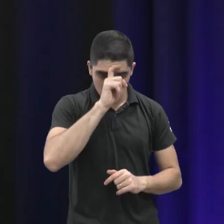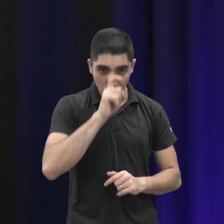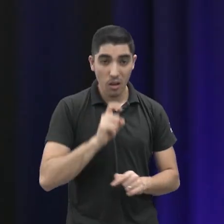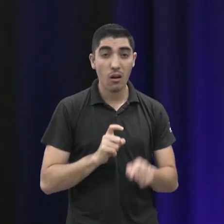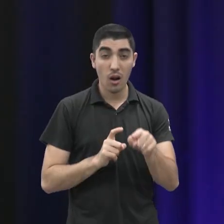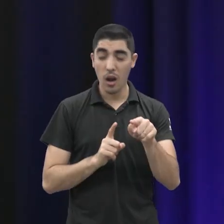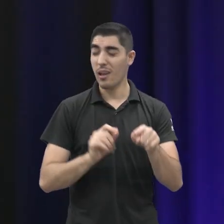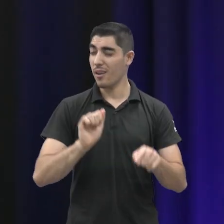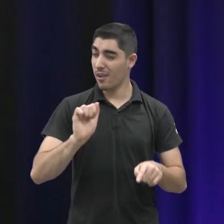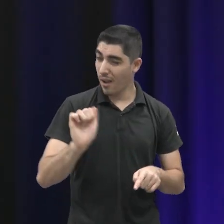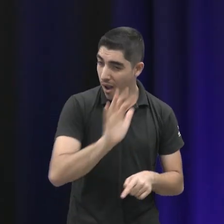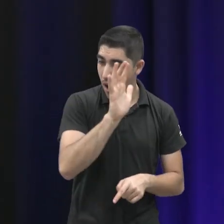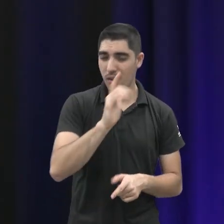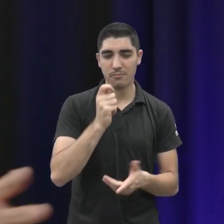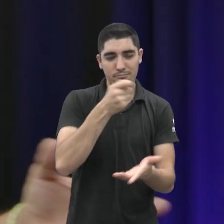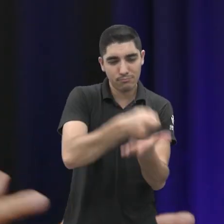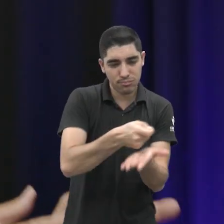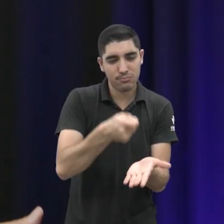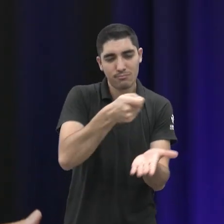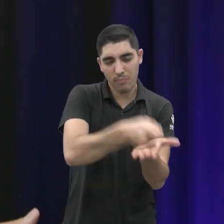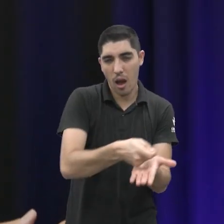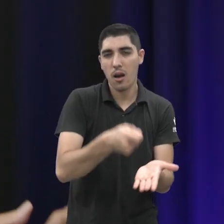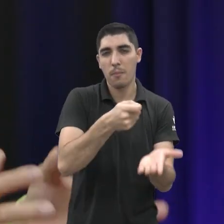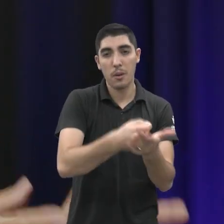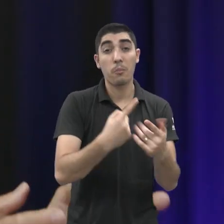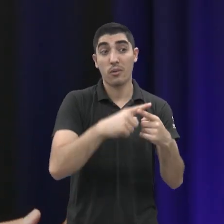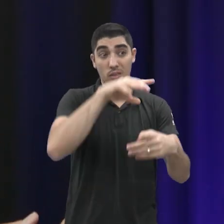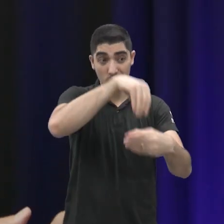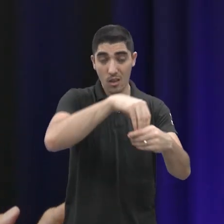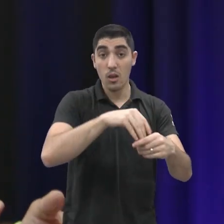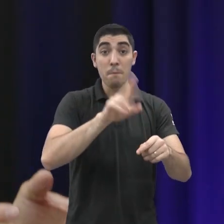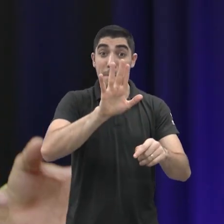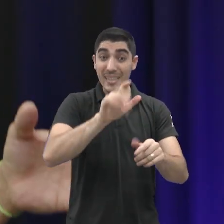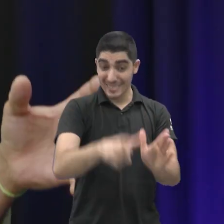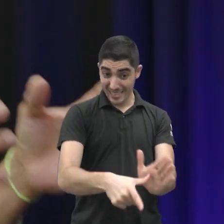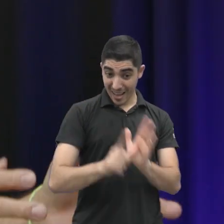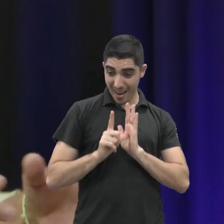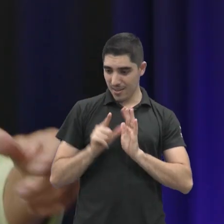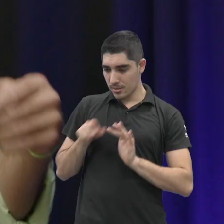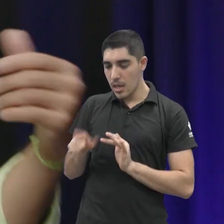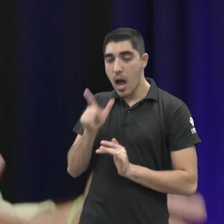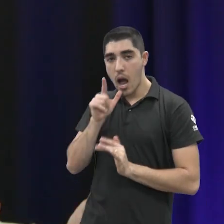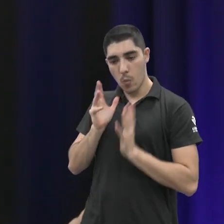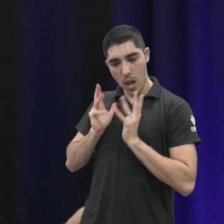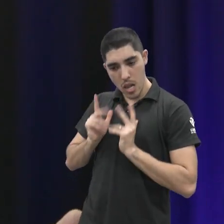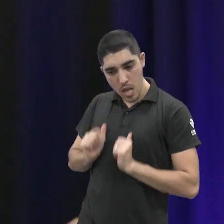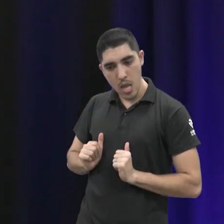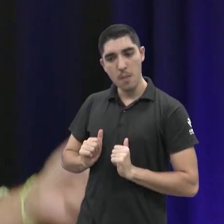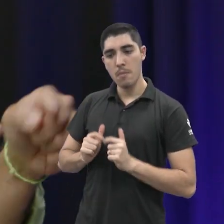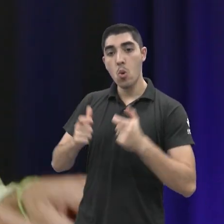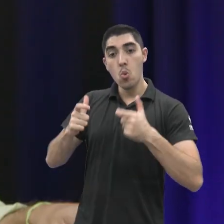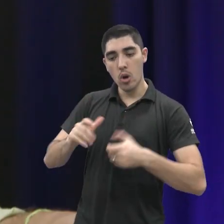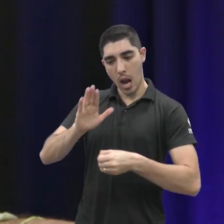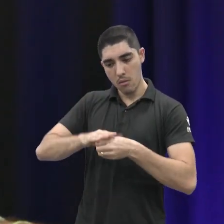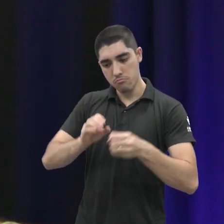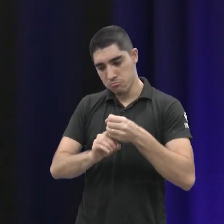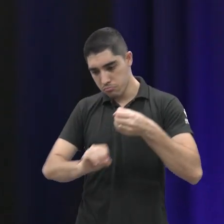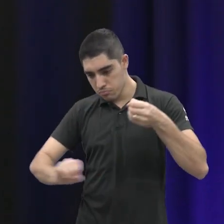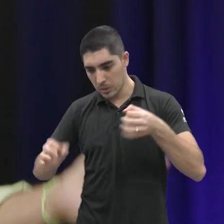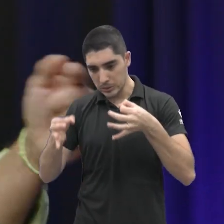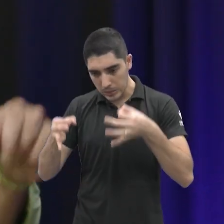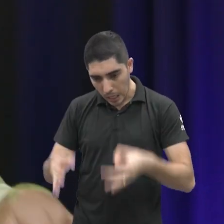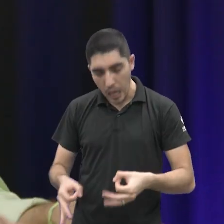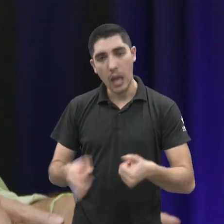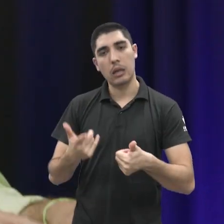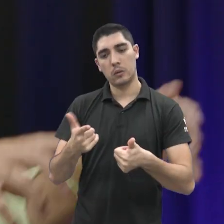está no hospital. Né? Então, se a gente trata lá na frente, lá no começo, investe em saneamento de forma que ela tenha água potável,